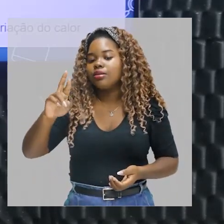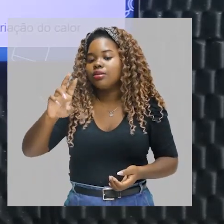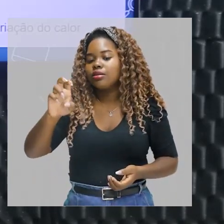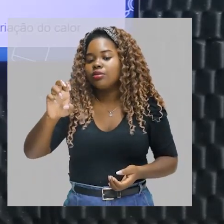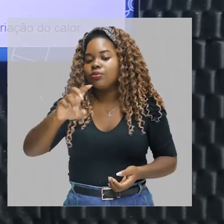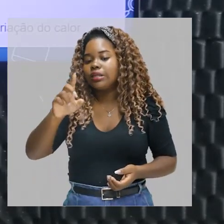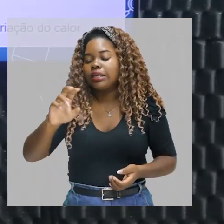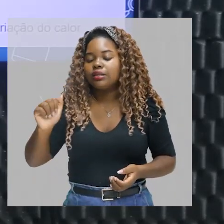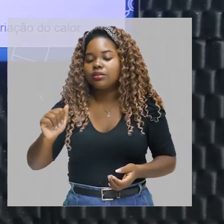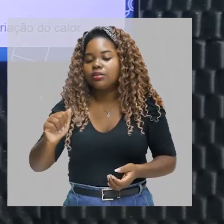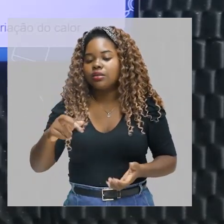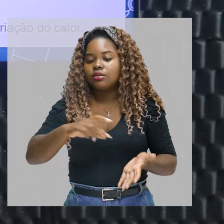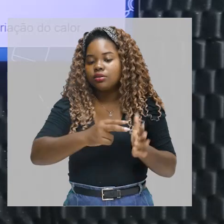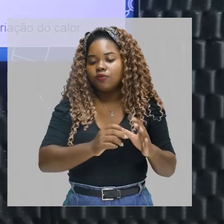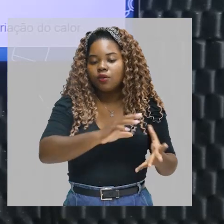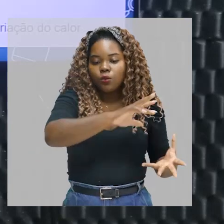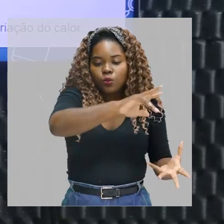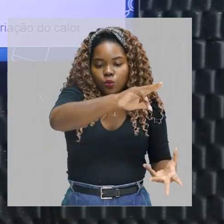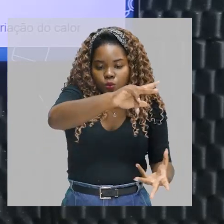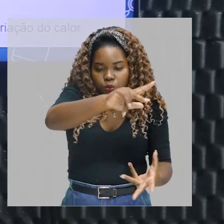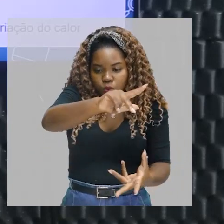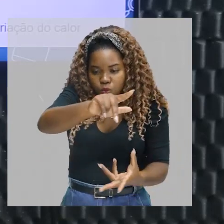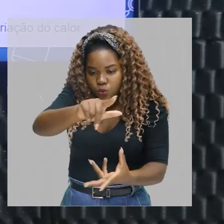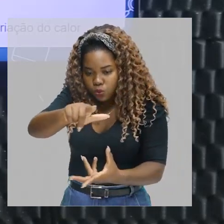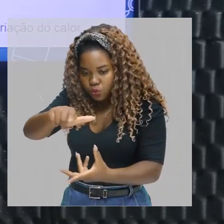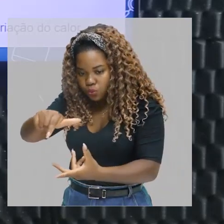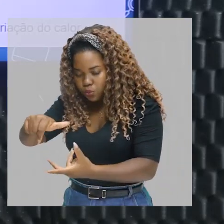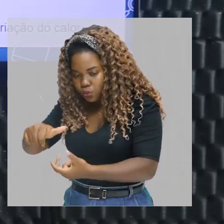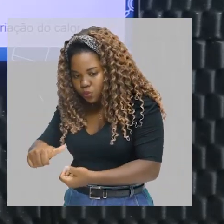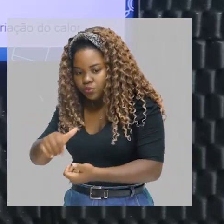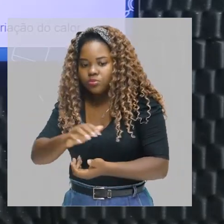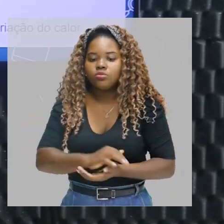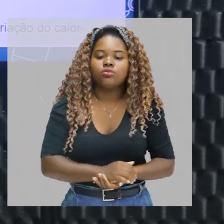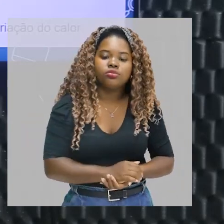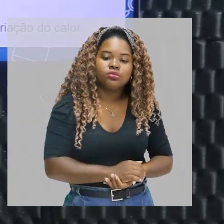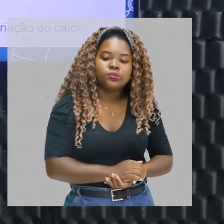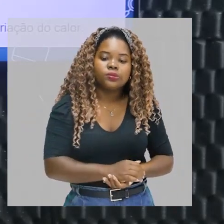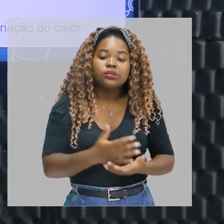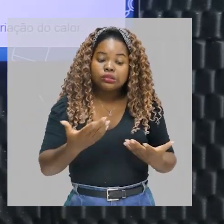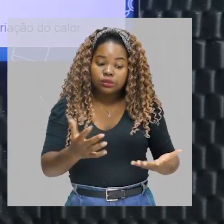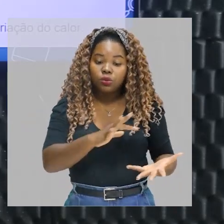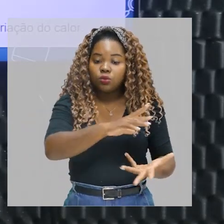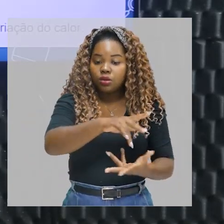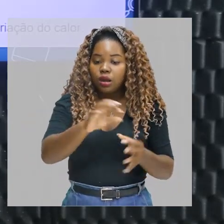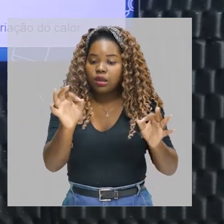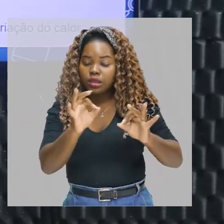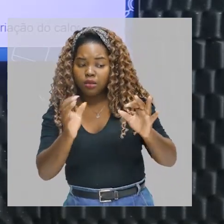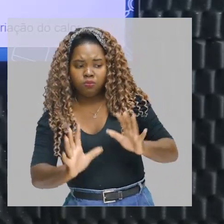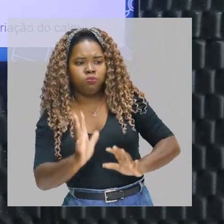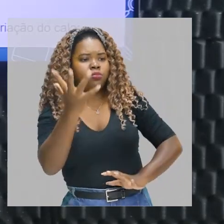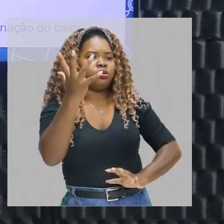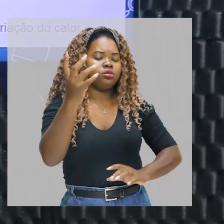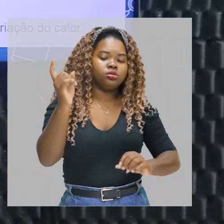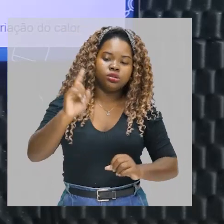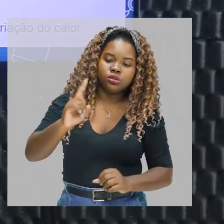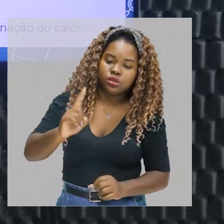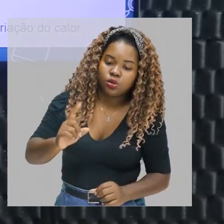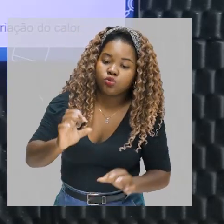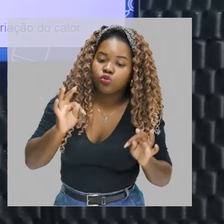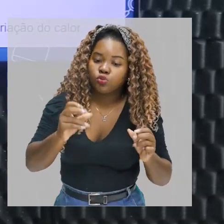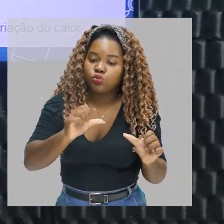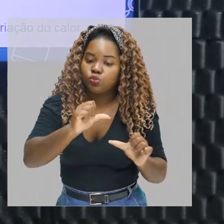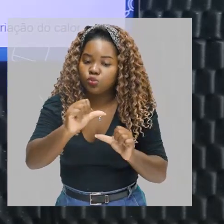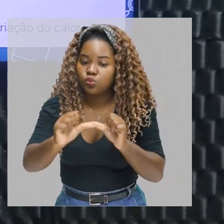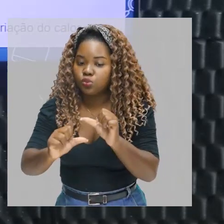universo, tá ok? Então, na natureza ou no universo, nada se cria, né? Tudo se